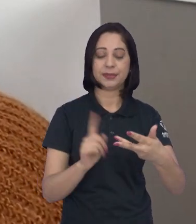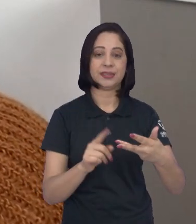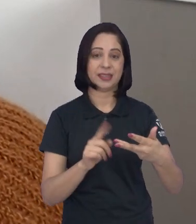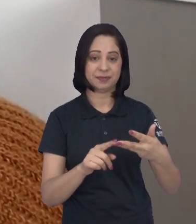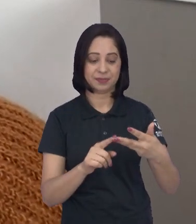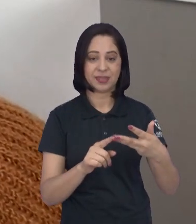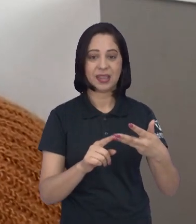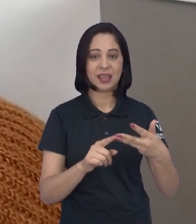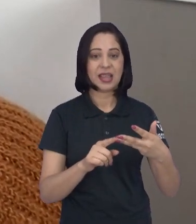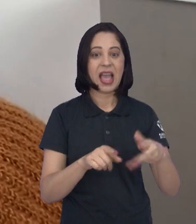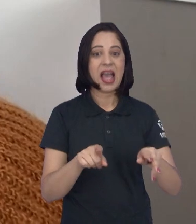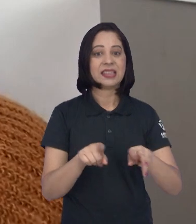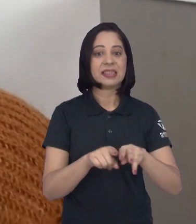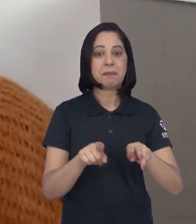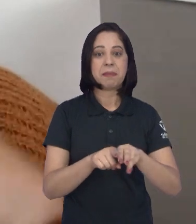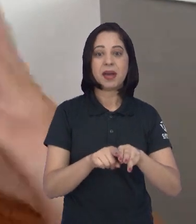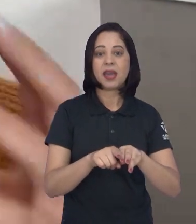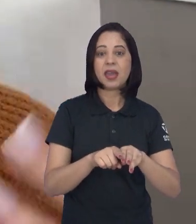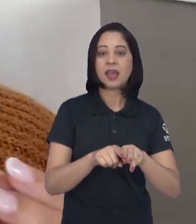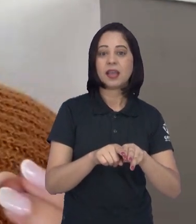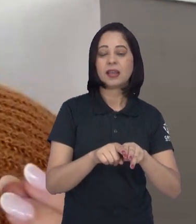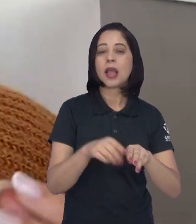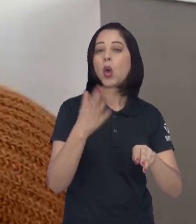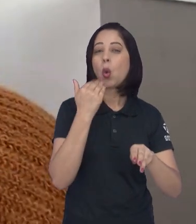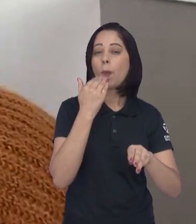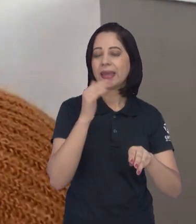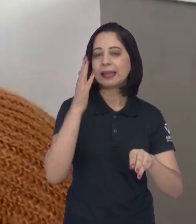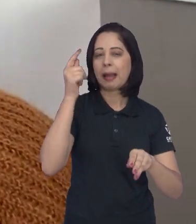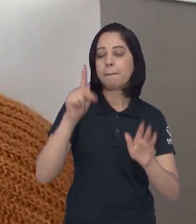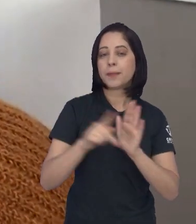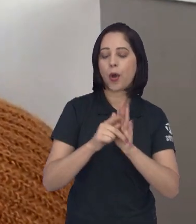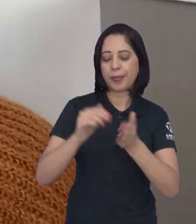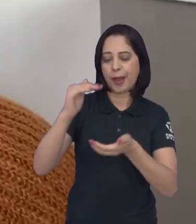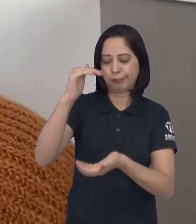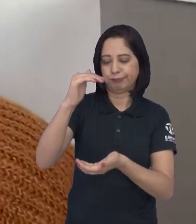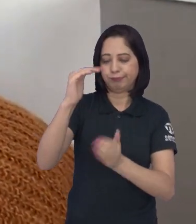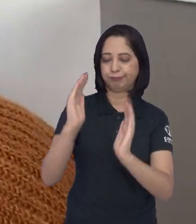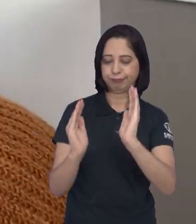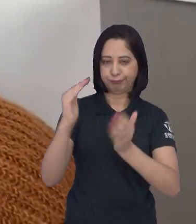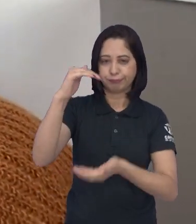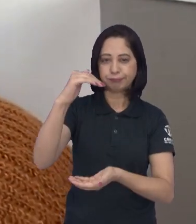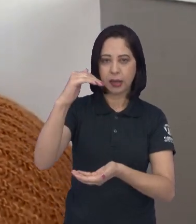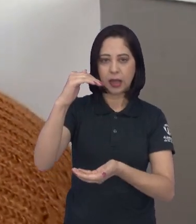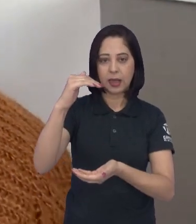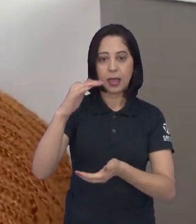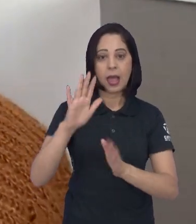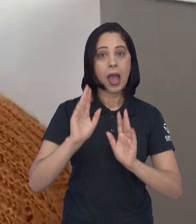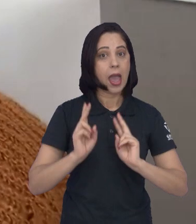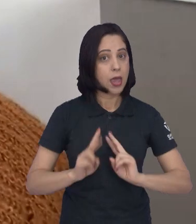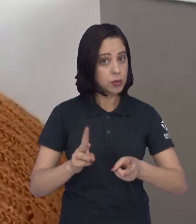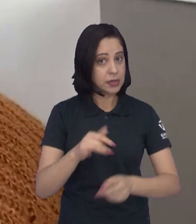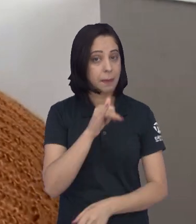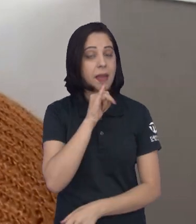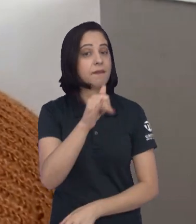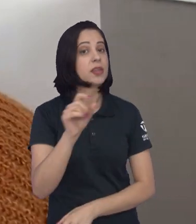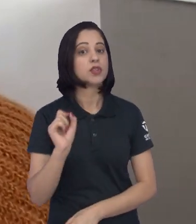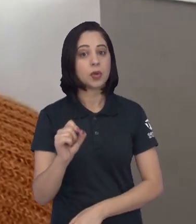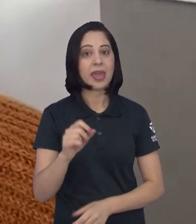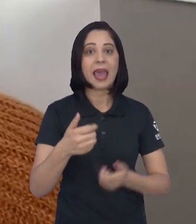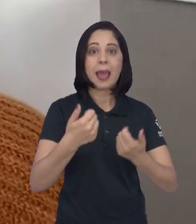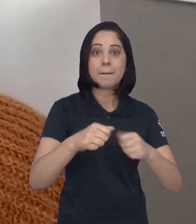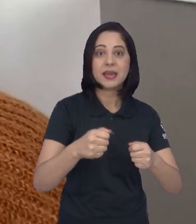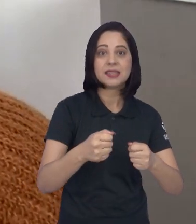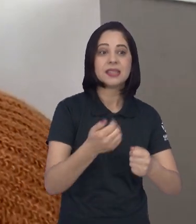consumo de alimentos que vem dentro do pacote né Eu costumo falar pros pacientes pra gente descascar mais e